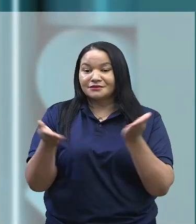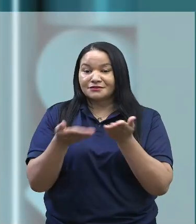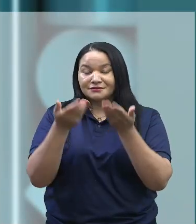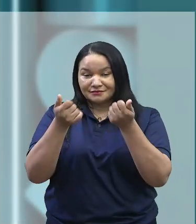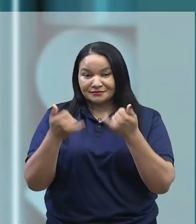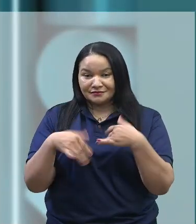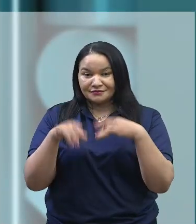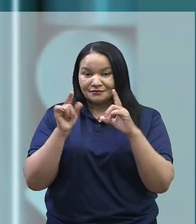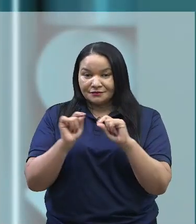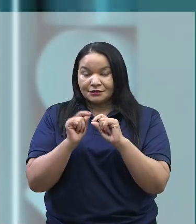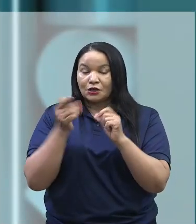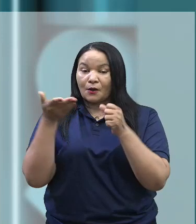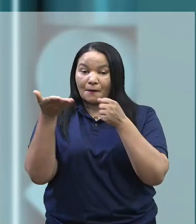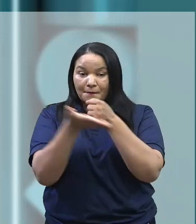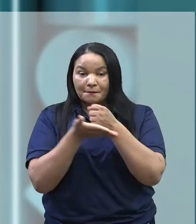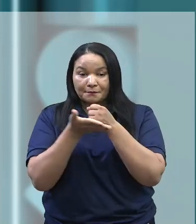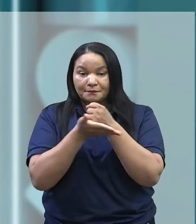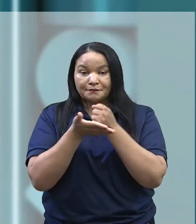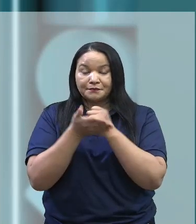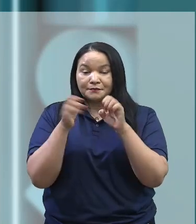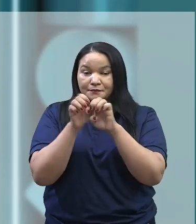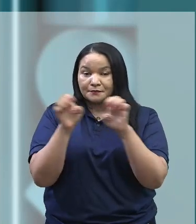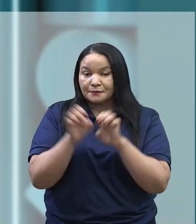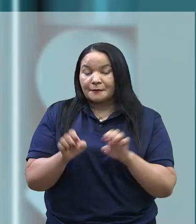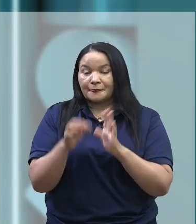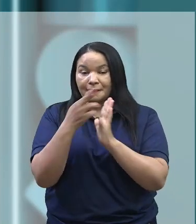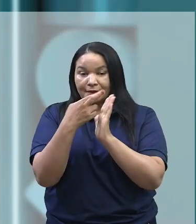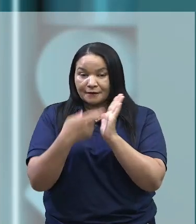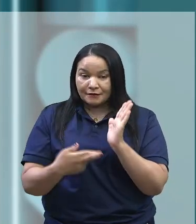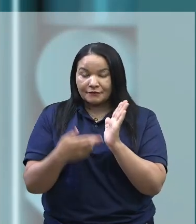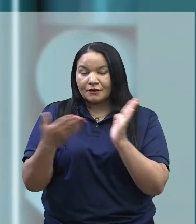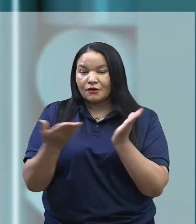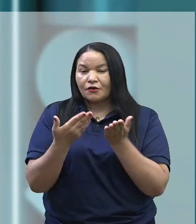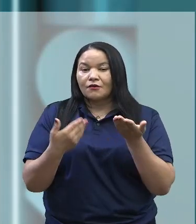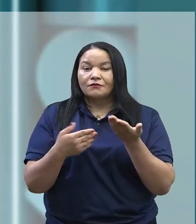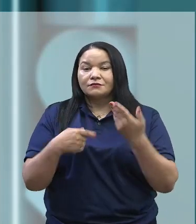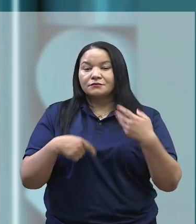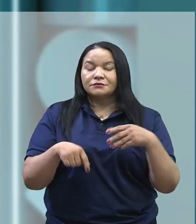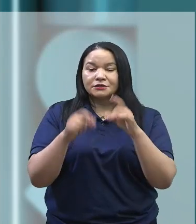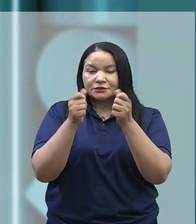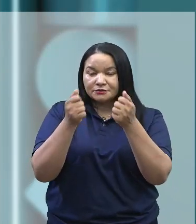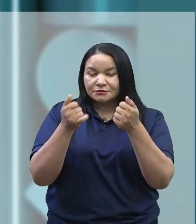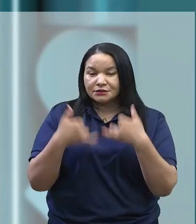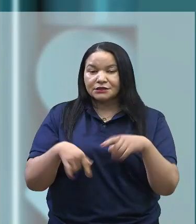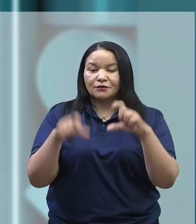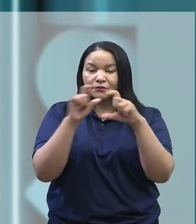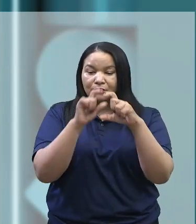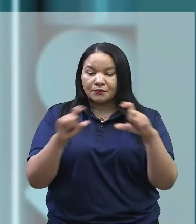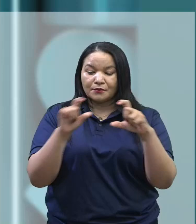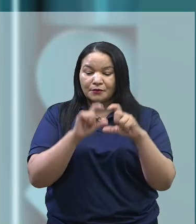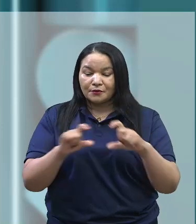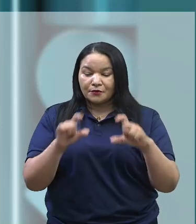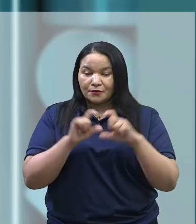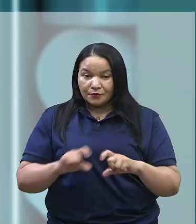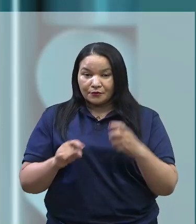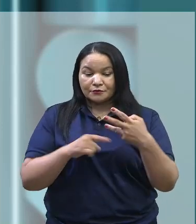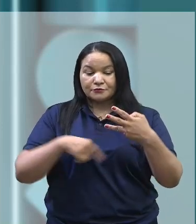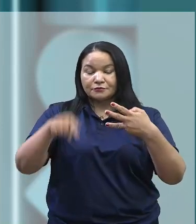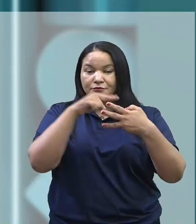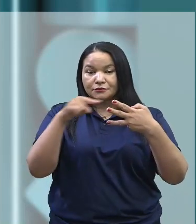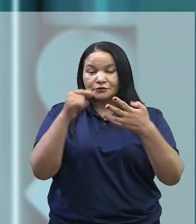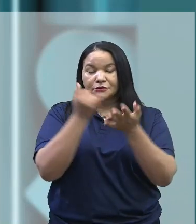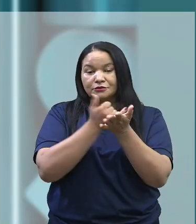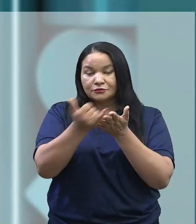agora, baseado na estrutura da redação, vamos pontuar a introdução, o desenvolvimento e